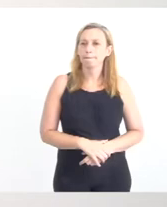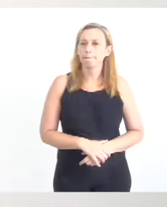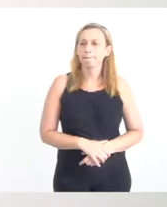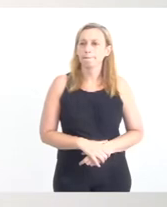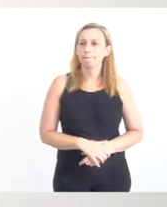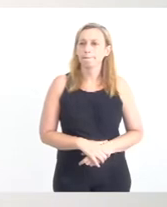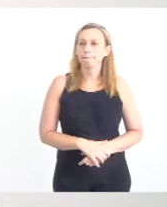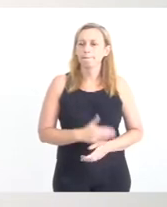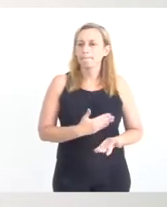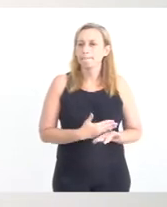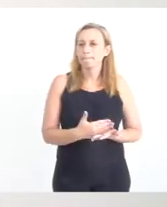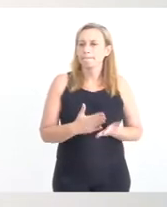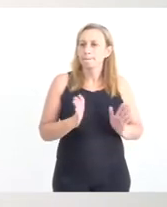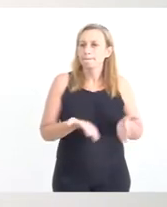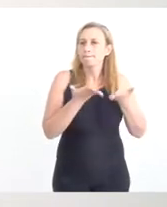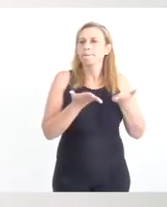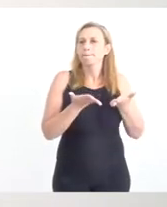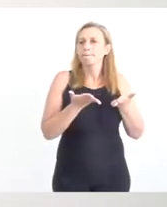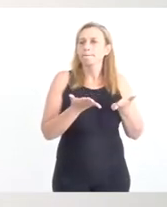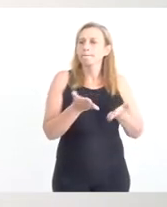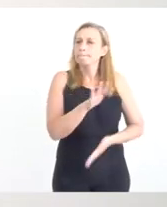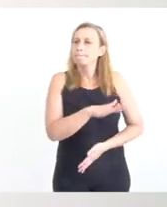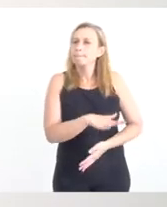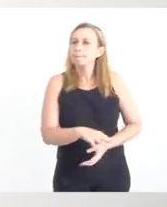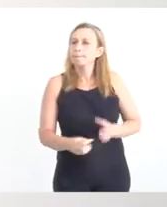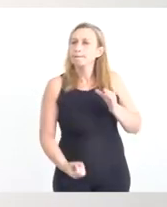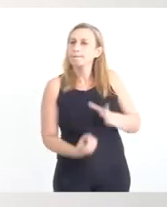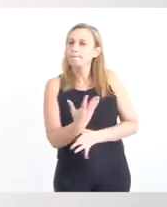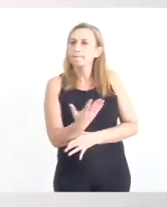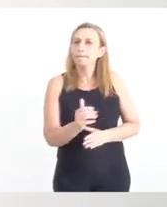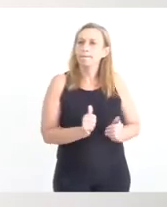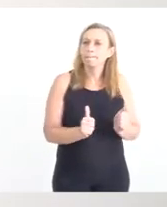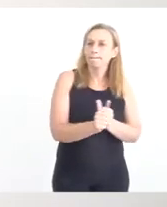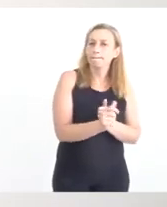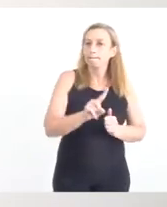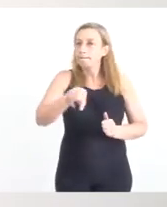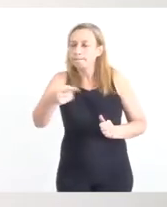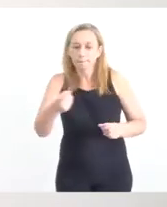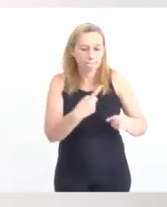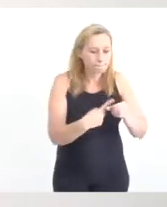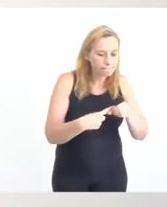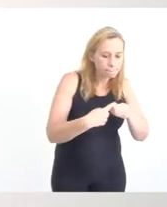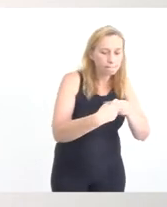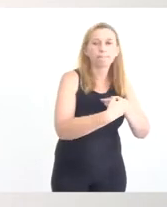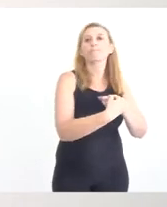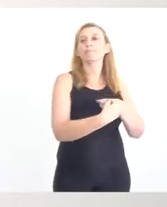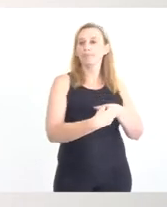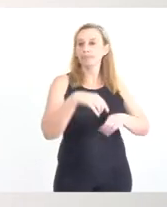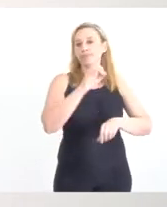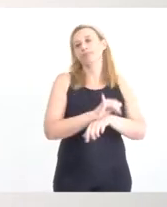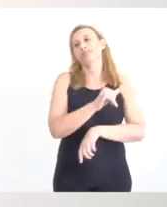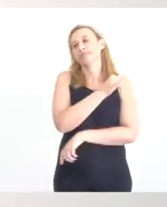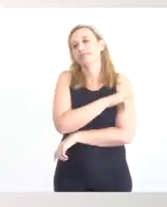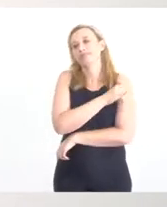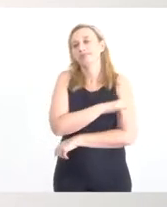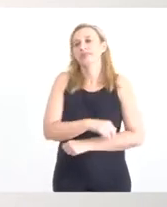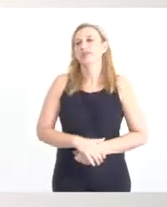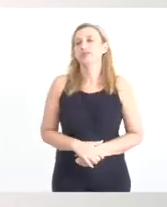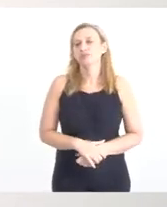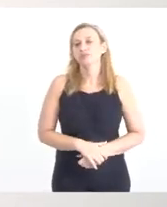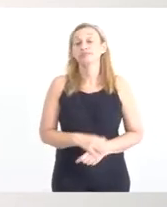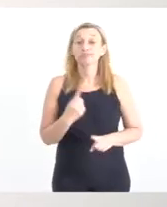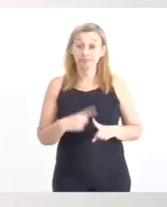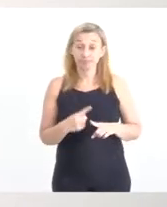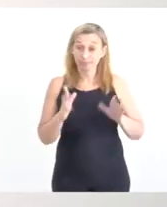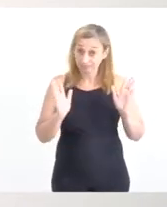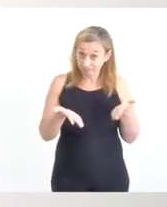como iniciativa estimular a criação de frentes em outros municípios do Estado do Rio de Janeiro